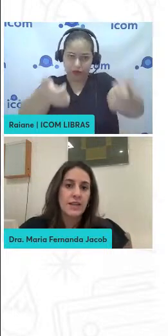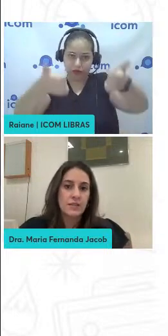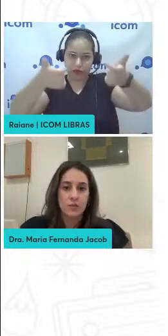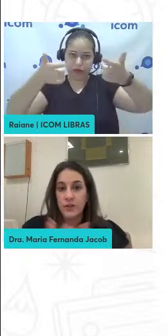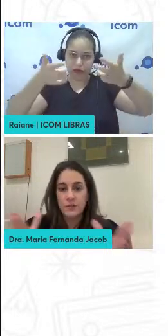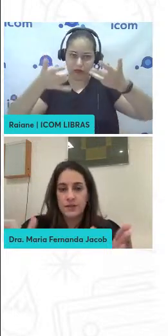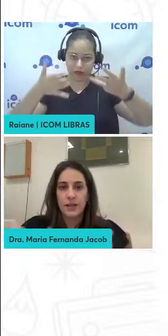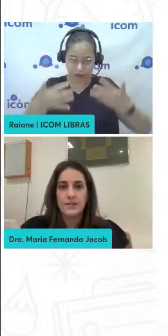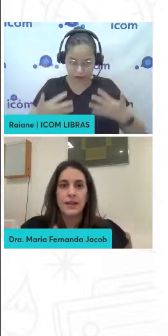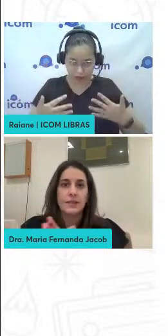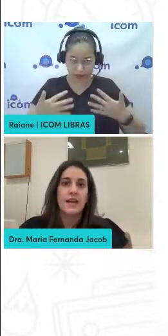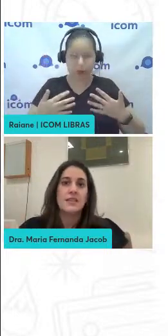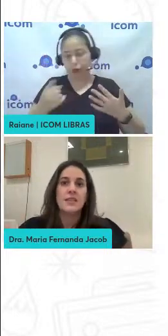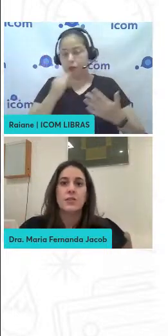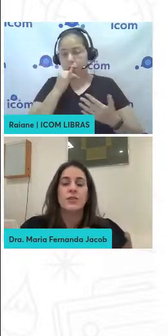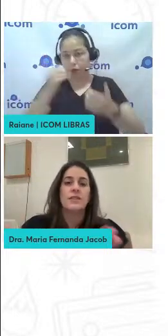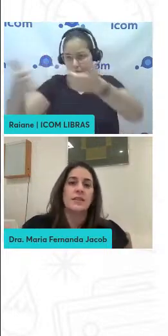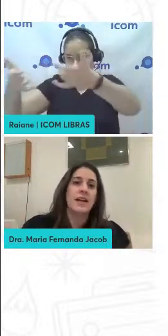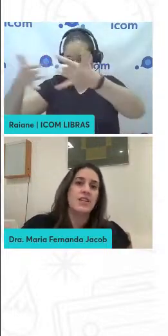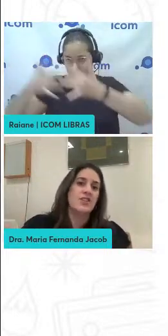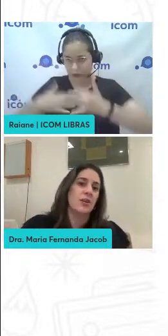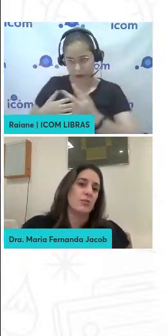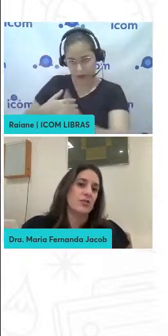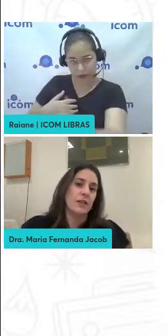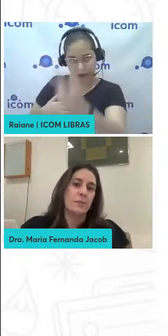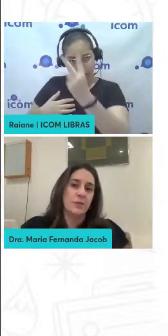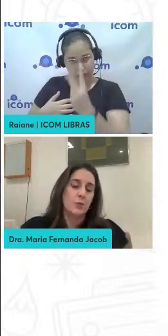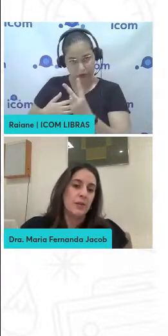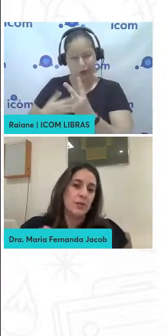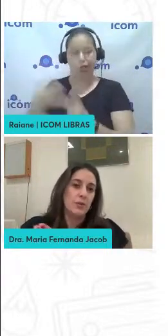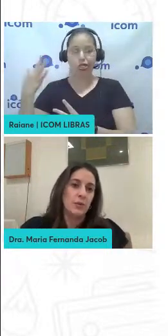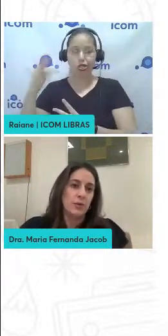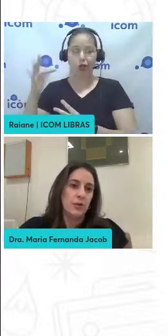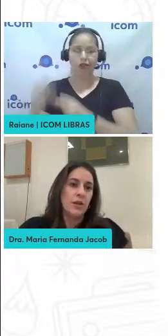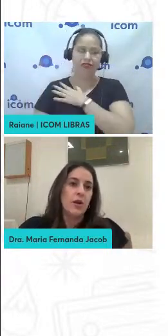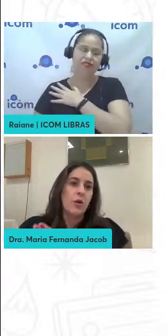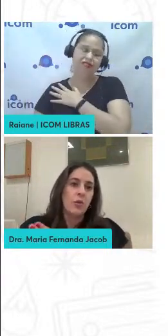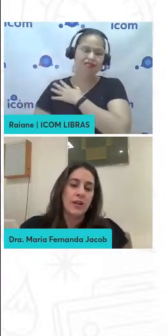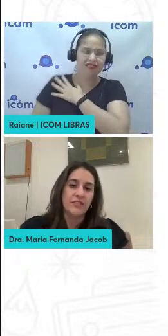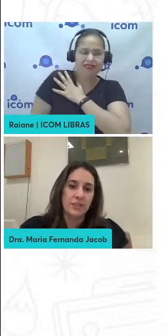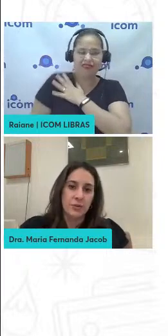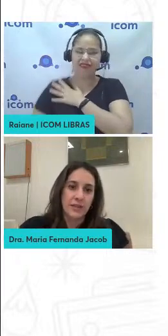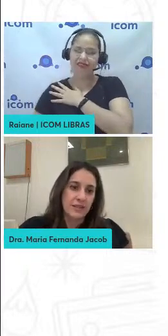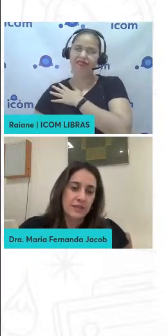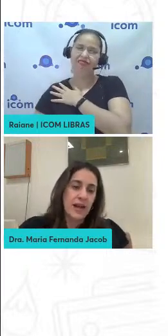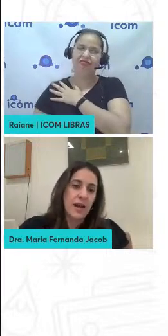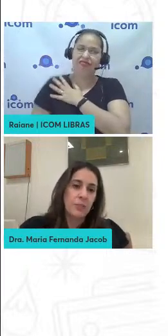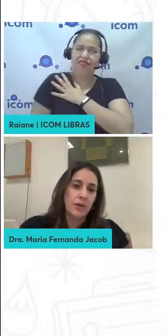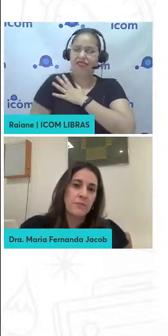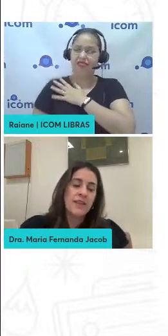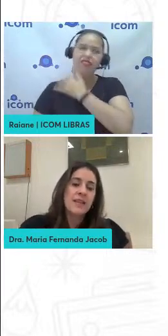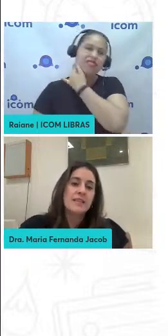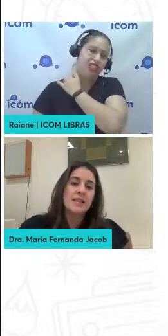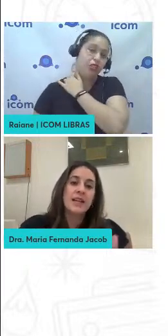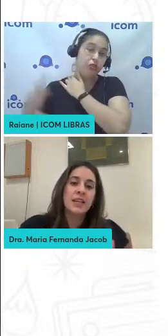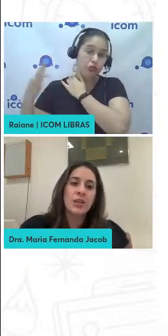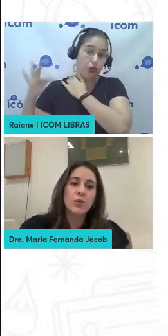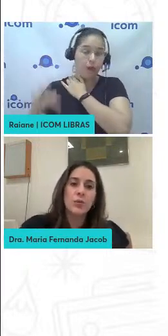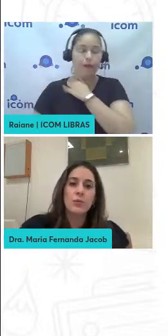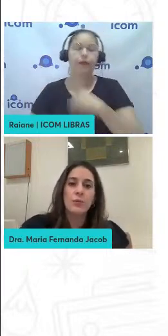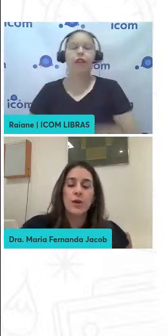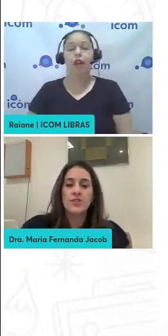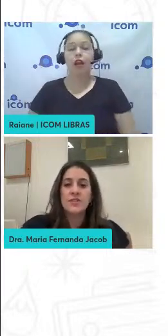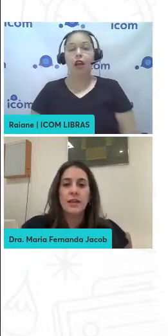que traz, dois pacientes, né, que trazem dores na região de trapézio superior ou elevador da escápula, será